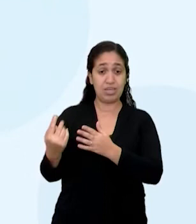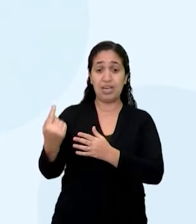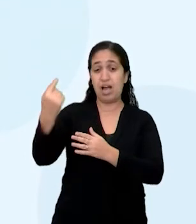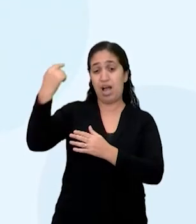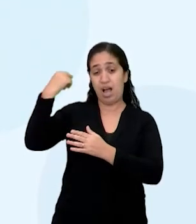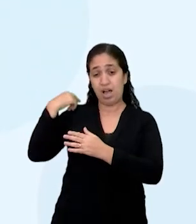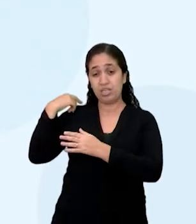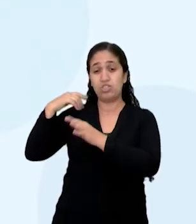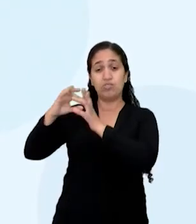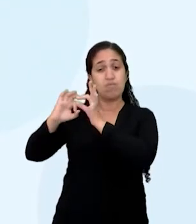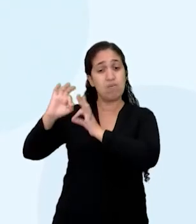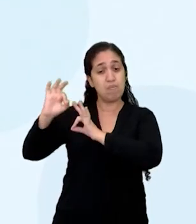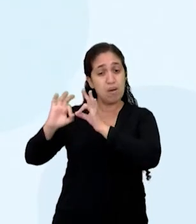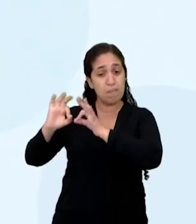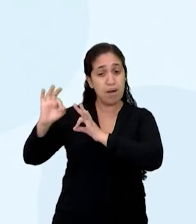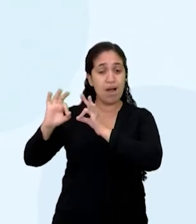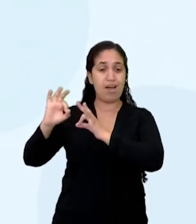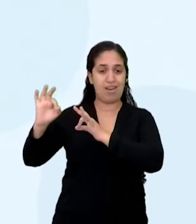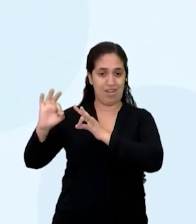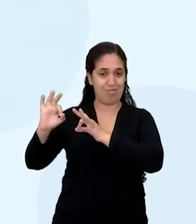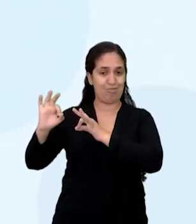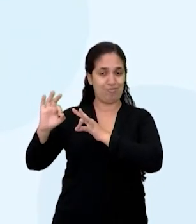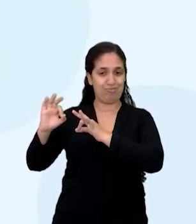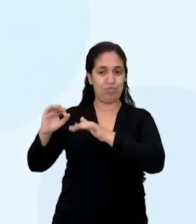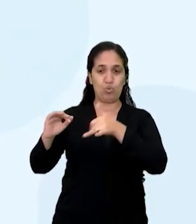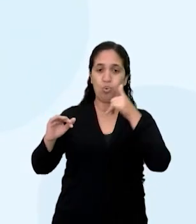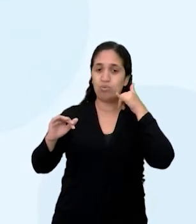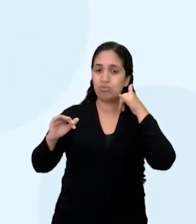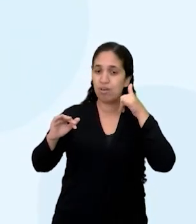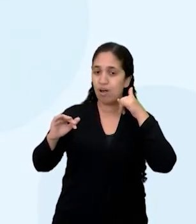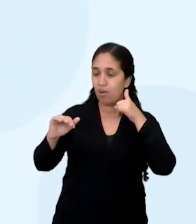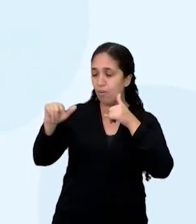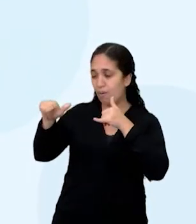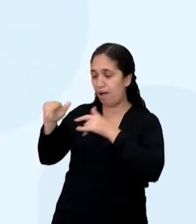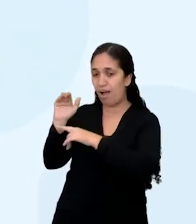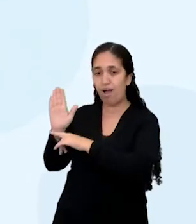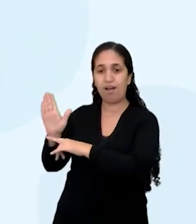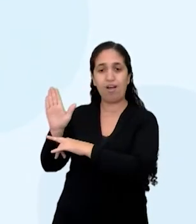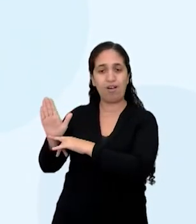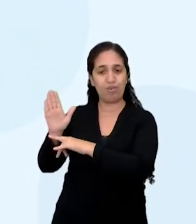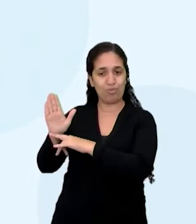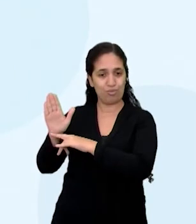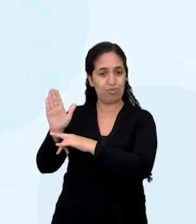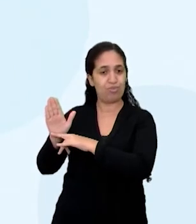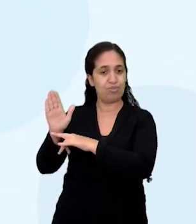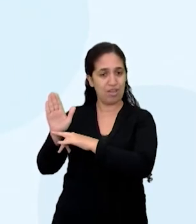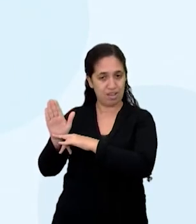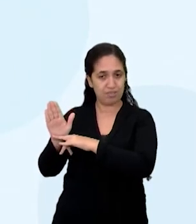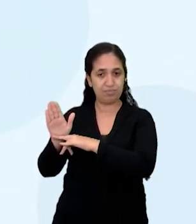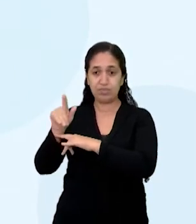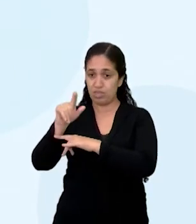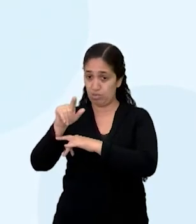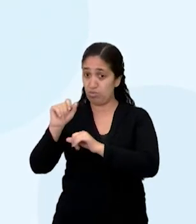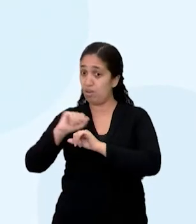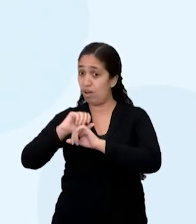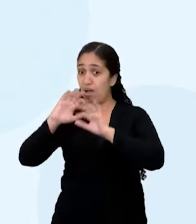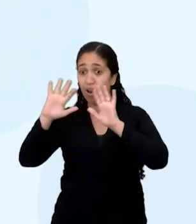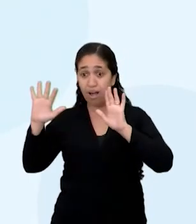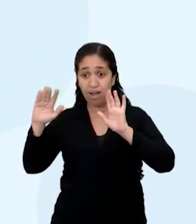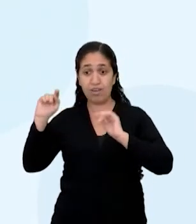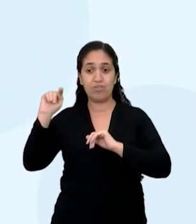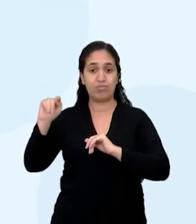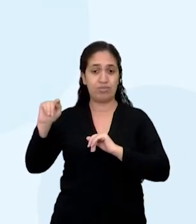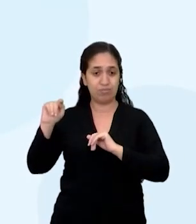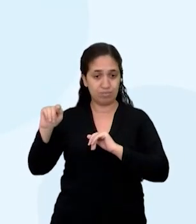foram construídos antes, com a ajuda do mestre, ok? Então, sempre deixar aí destacando essa